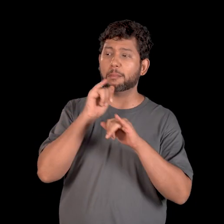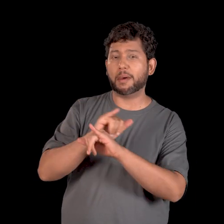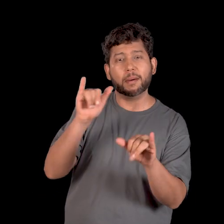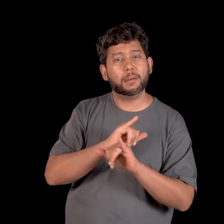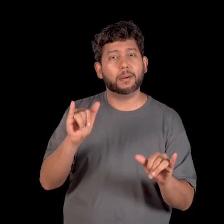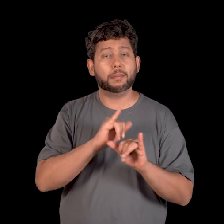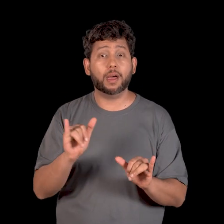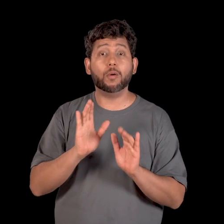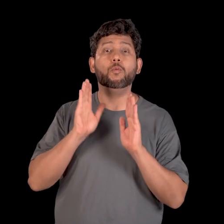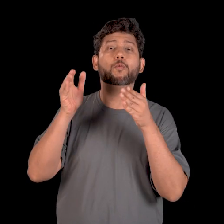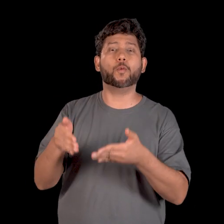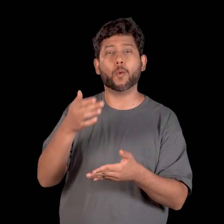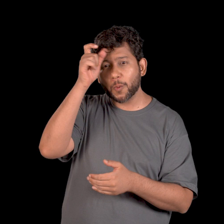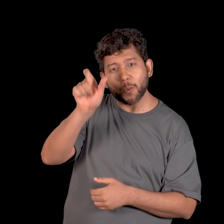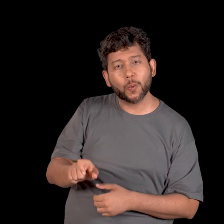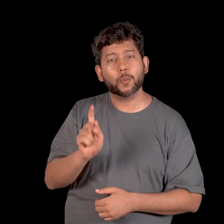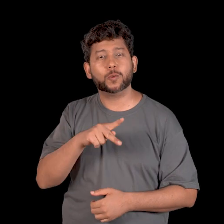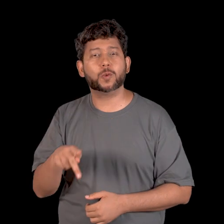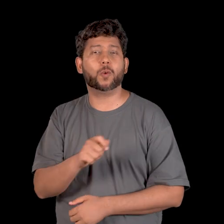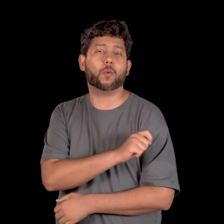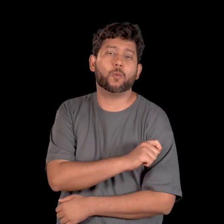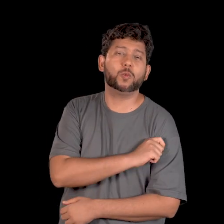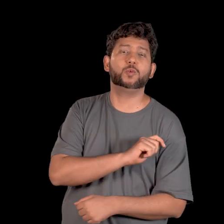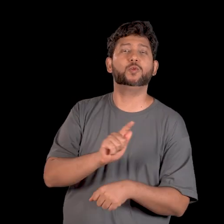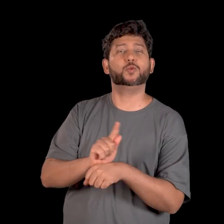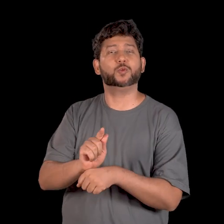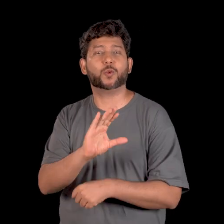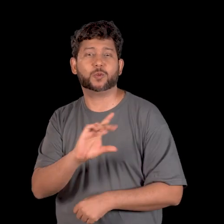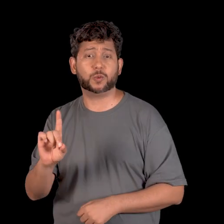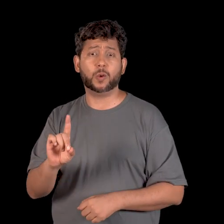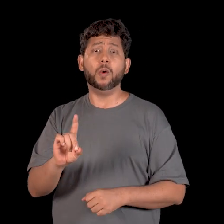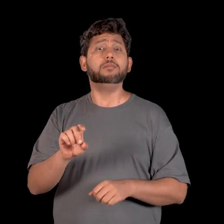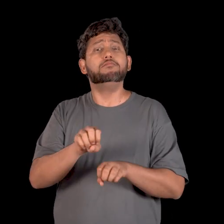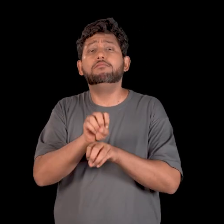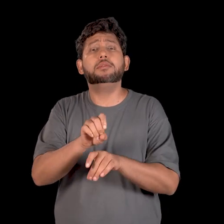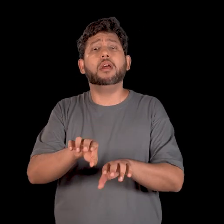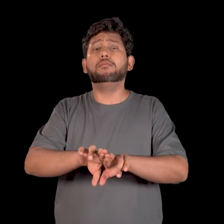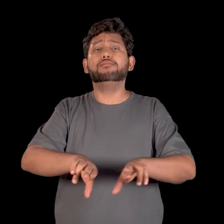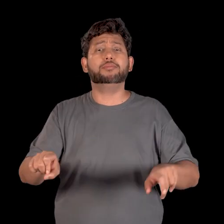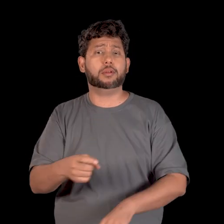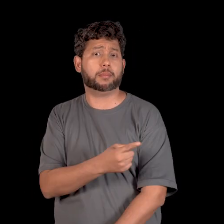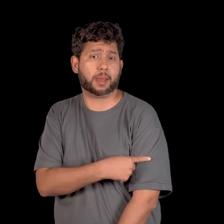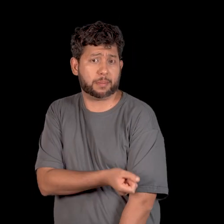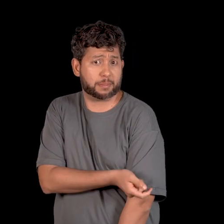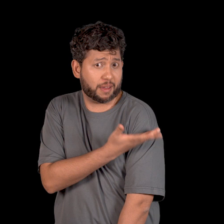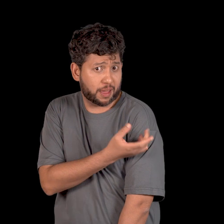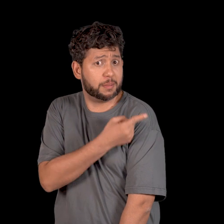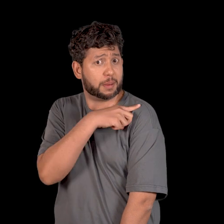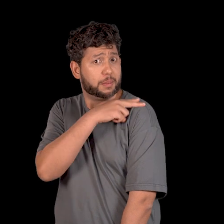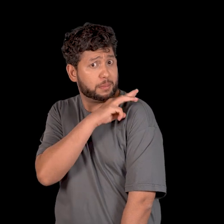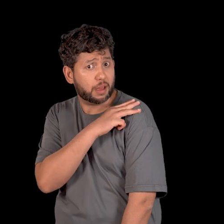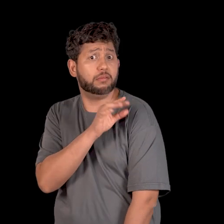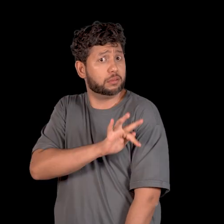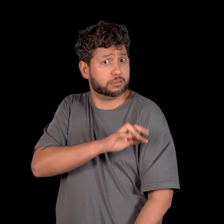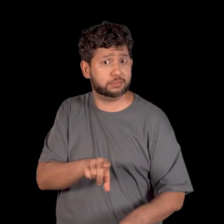material são as apresentações in loco. Direcionadas para os gestores, professores e estudantes, engloba os diferentes níveis